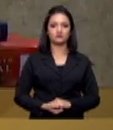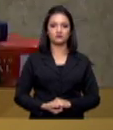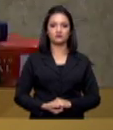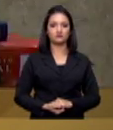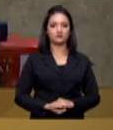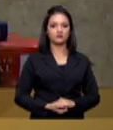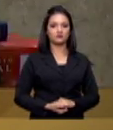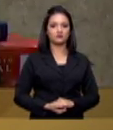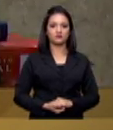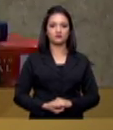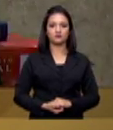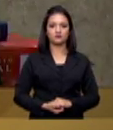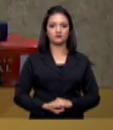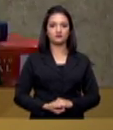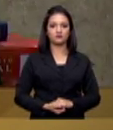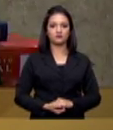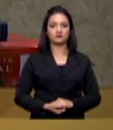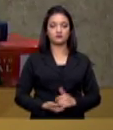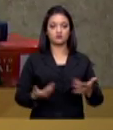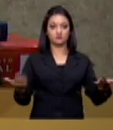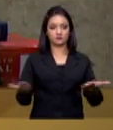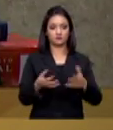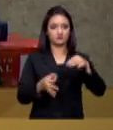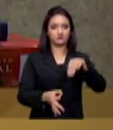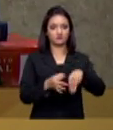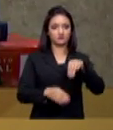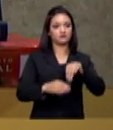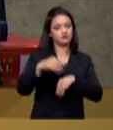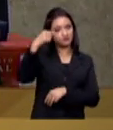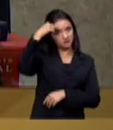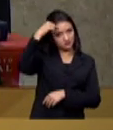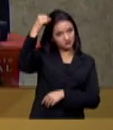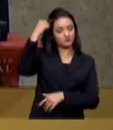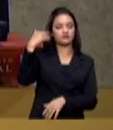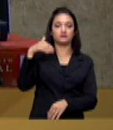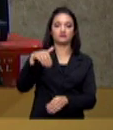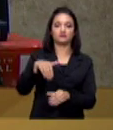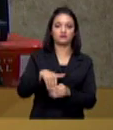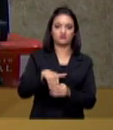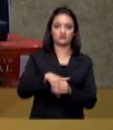Passo a palavra agora à sua excelência, o ministro Roberto Barroso, para o voto.